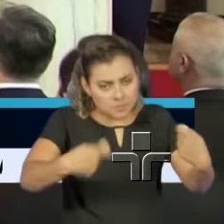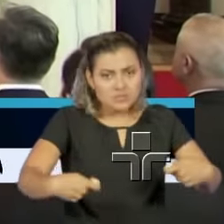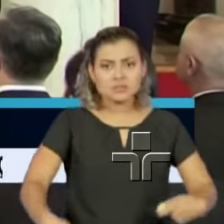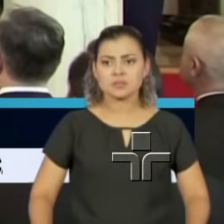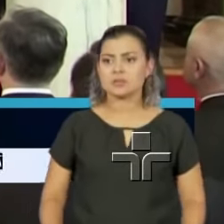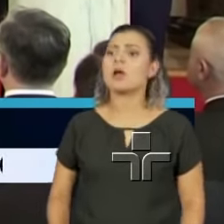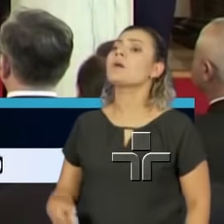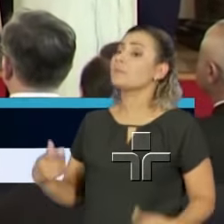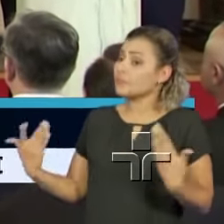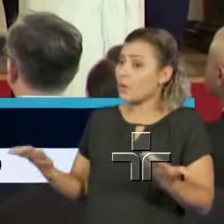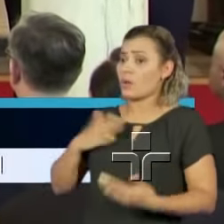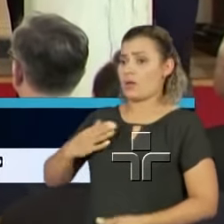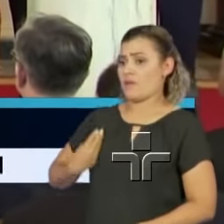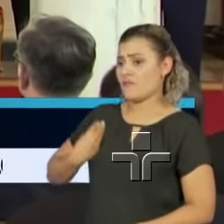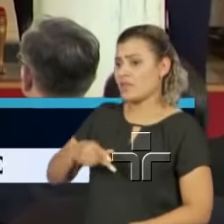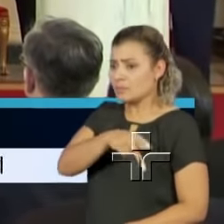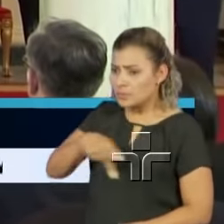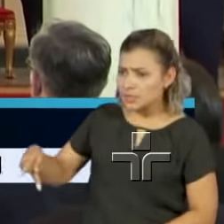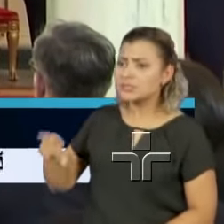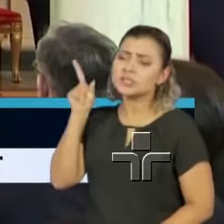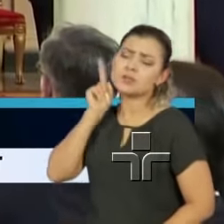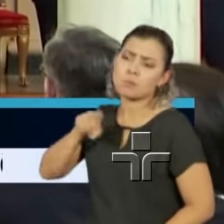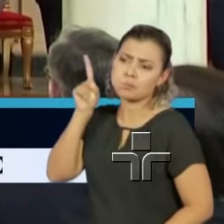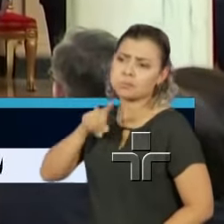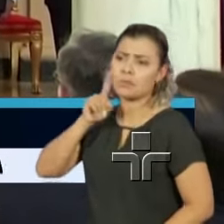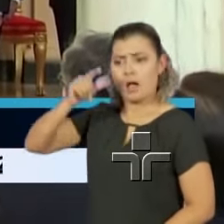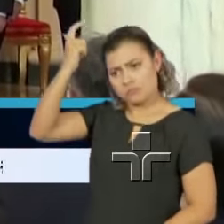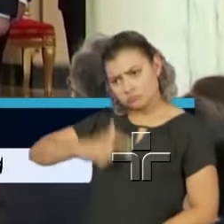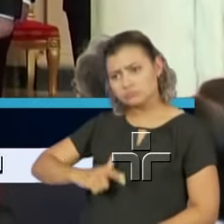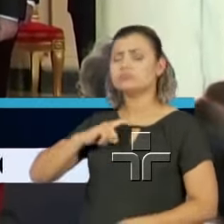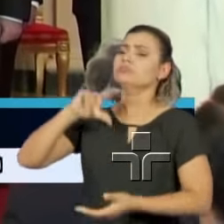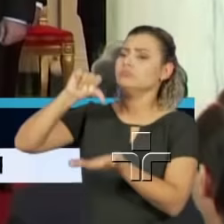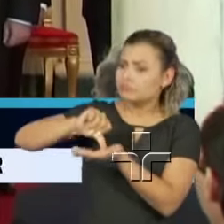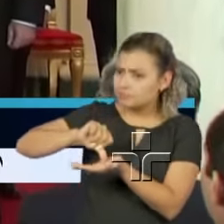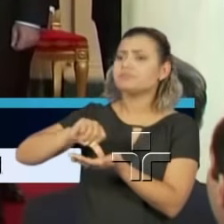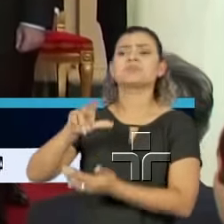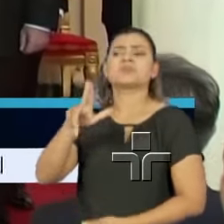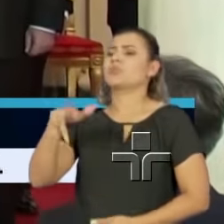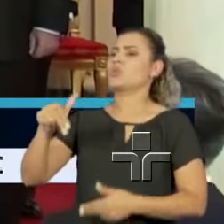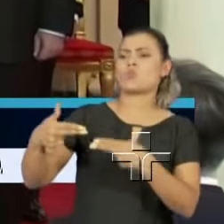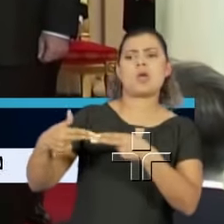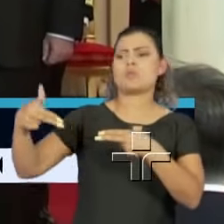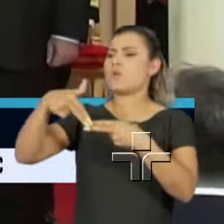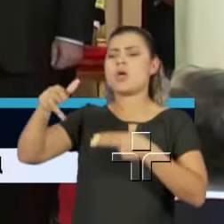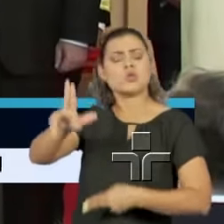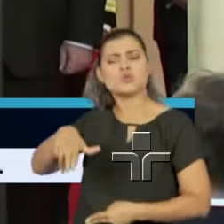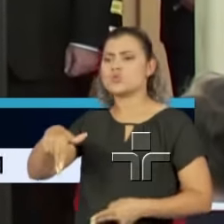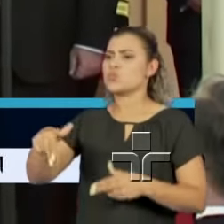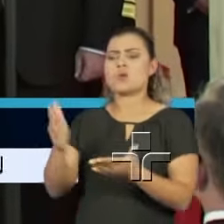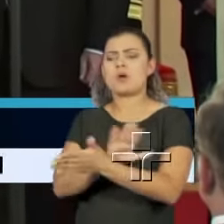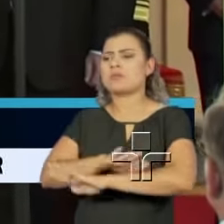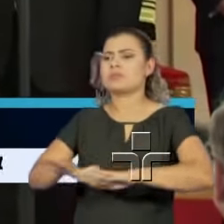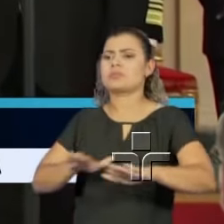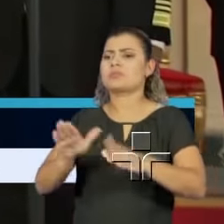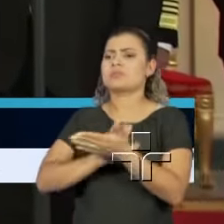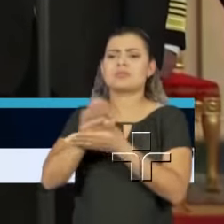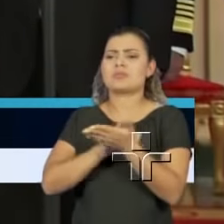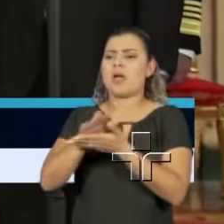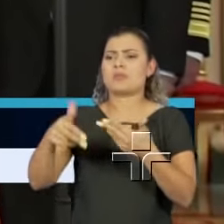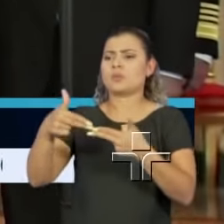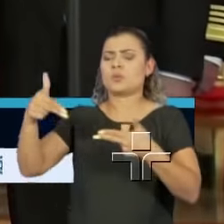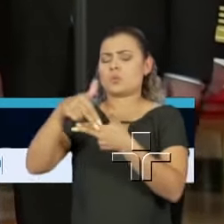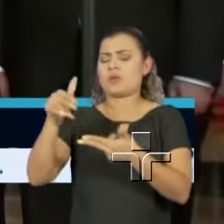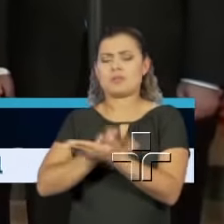long as I'm president of the United States, Iran will never be allowed to have a nuclear